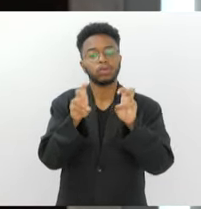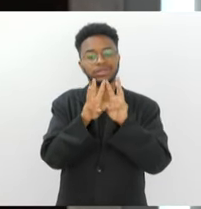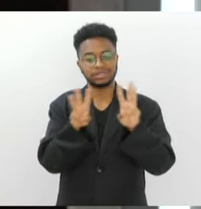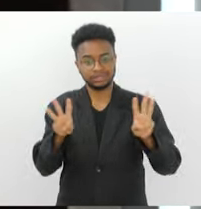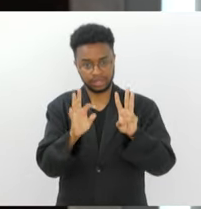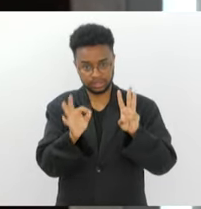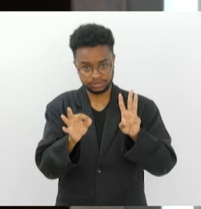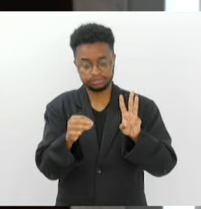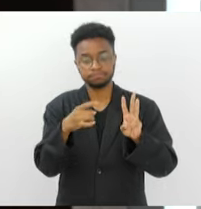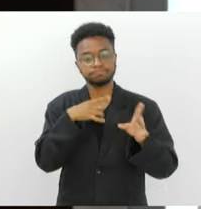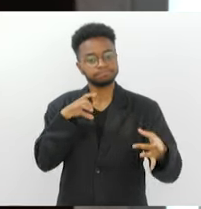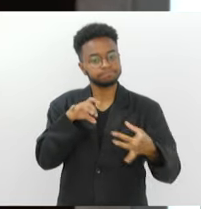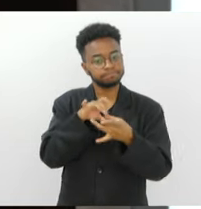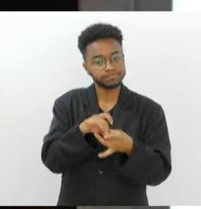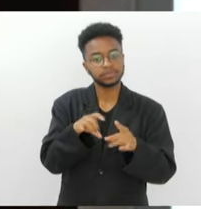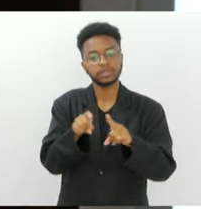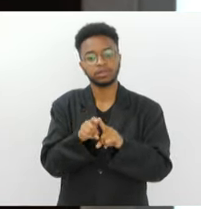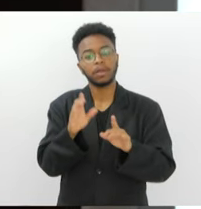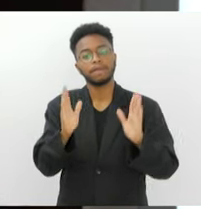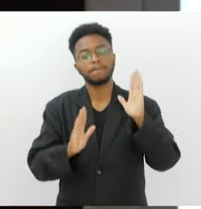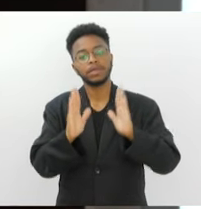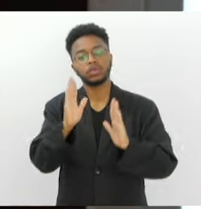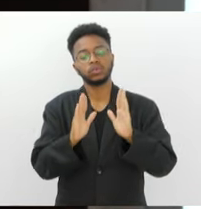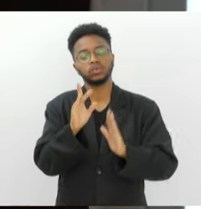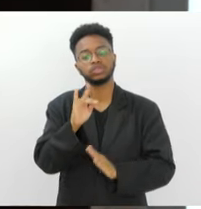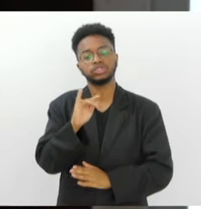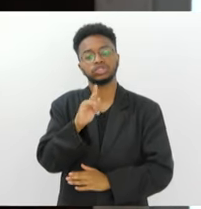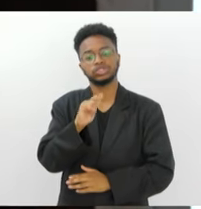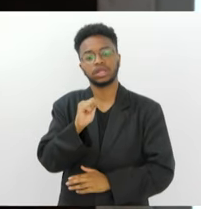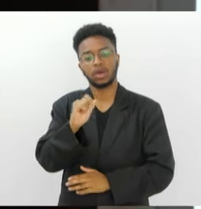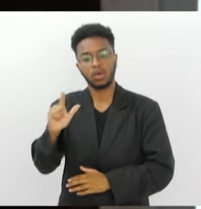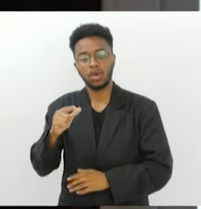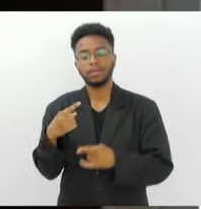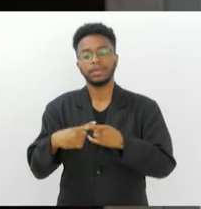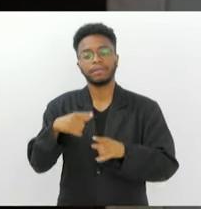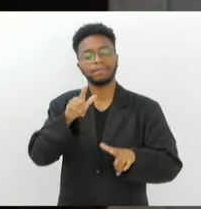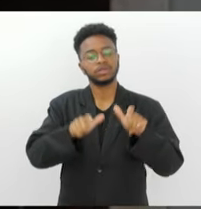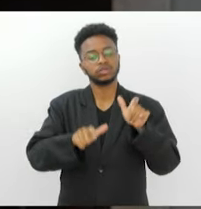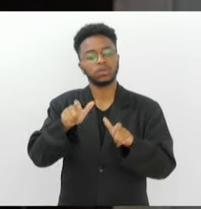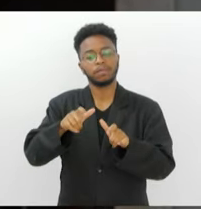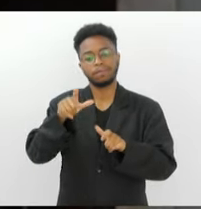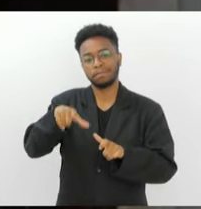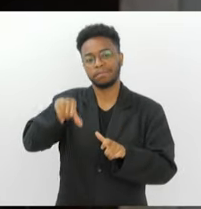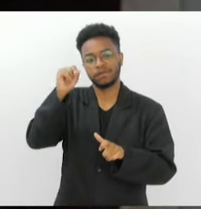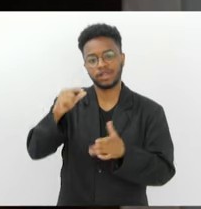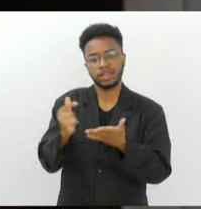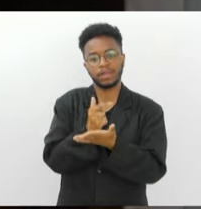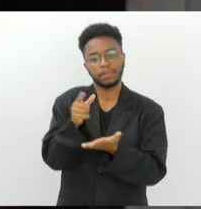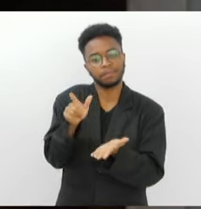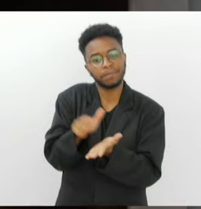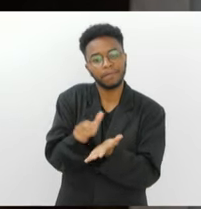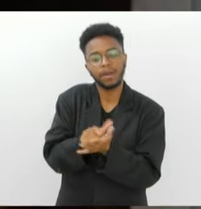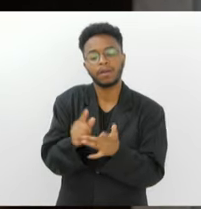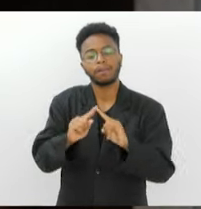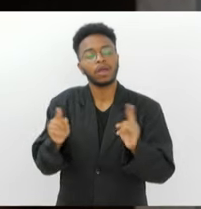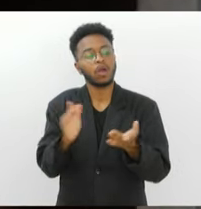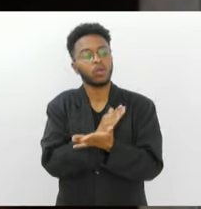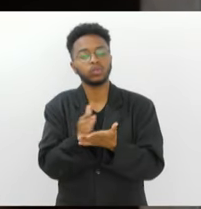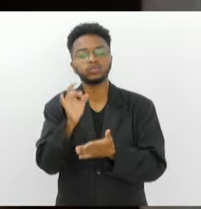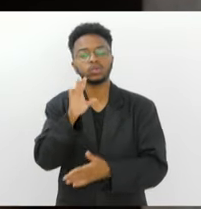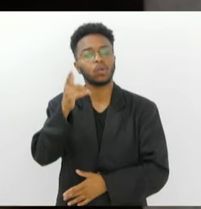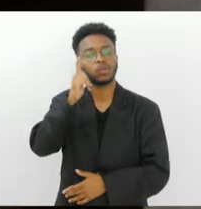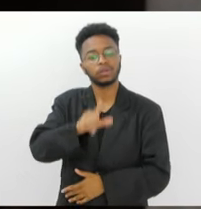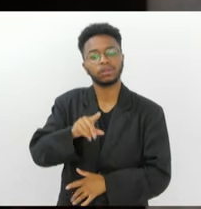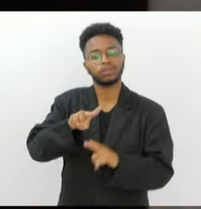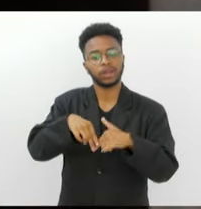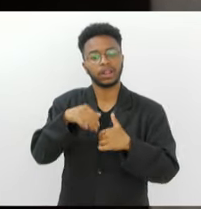É uma grande aliada também essa era digital. Muita gente prefere ainda o livro de papel, mas tem muita gente que só pode acessar através da